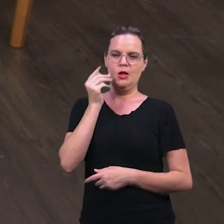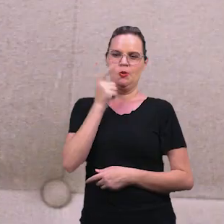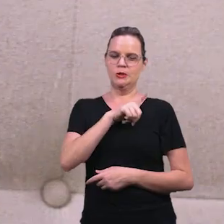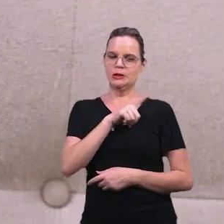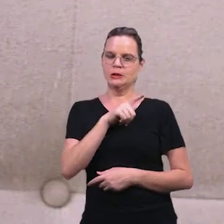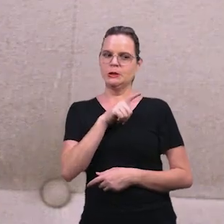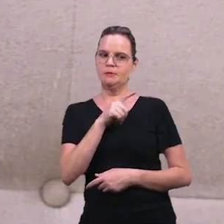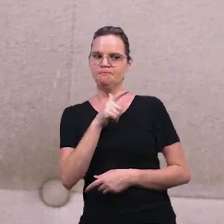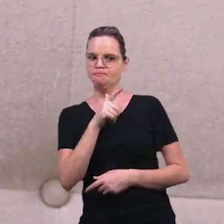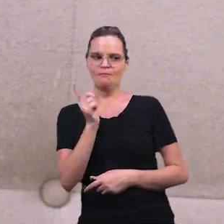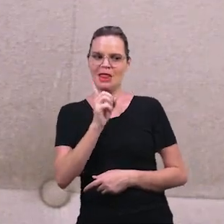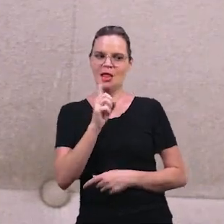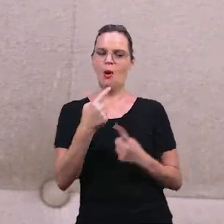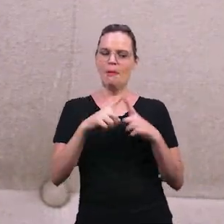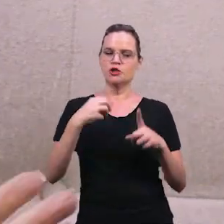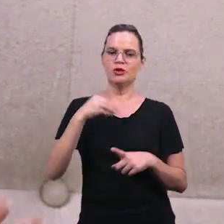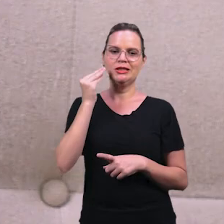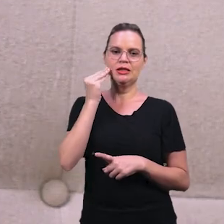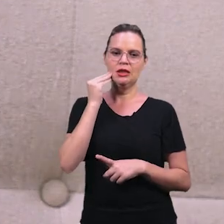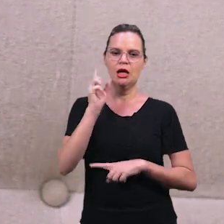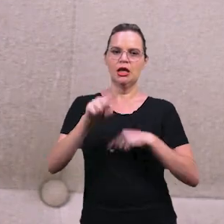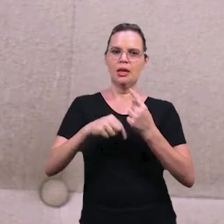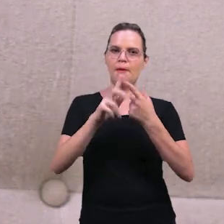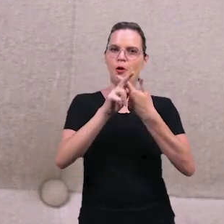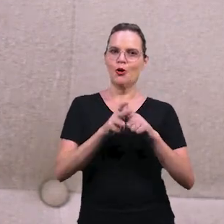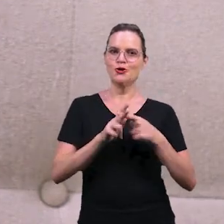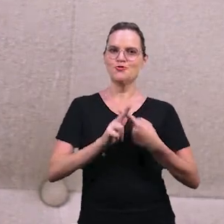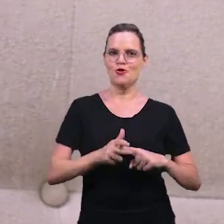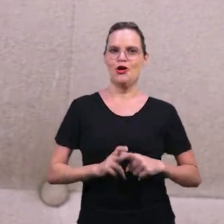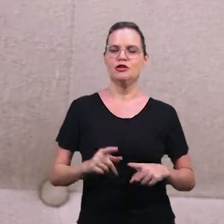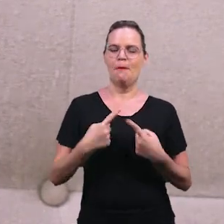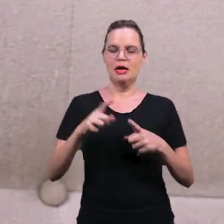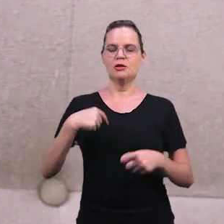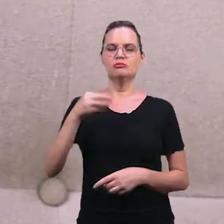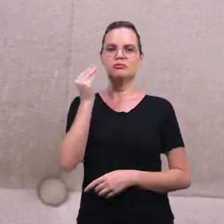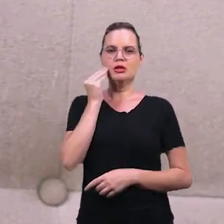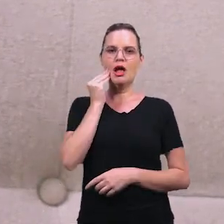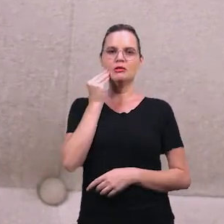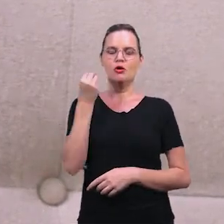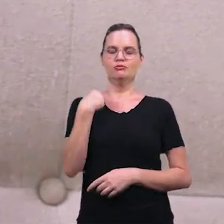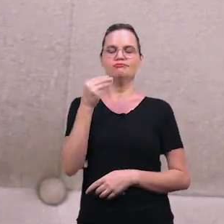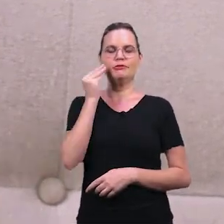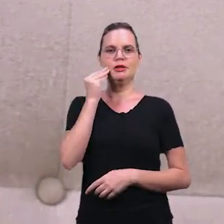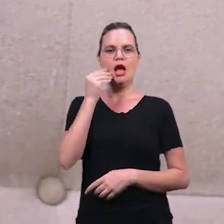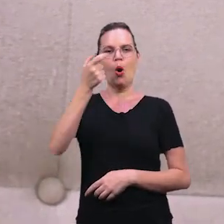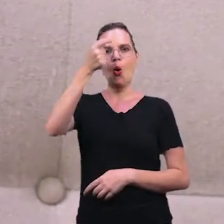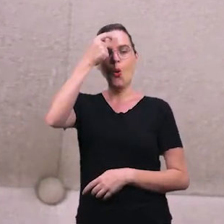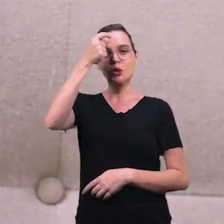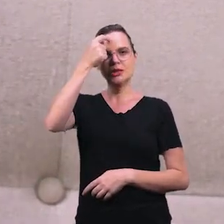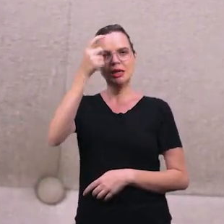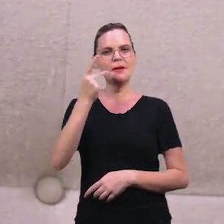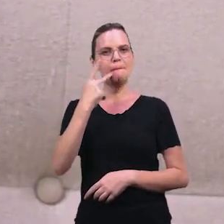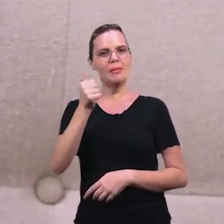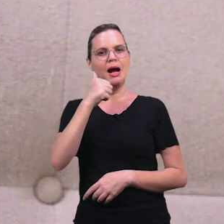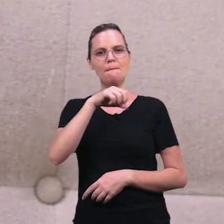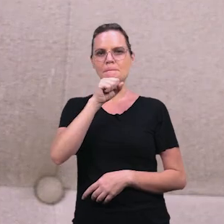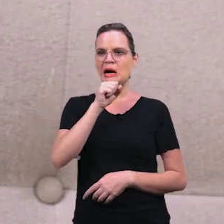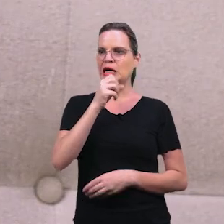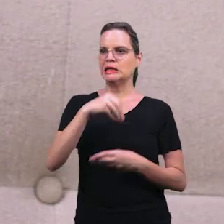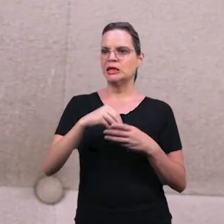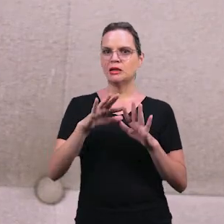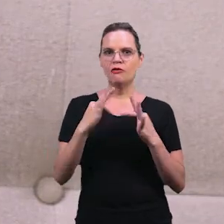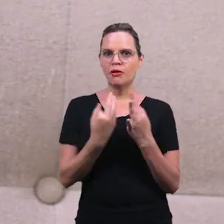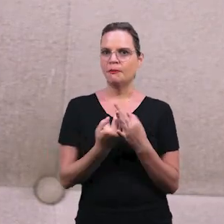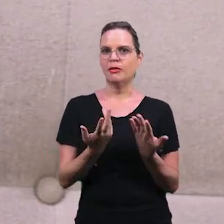tentei acertar, não sabia tudo, mas eu tentei acertar, mas eu fiz. Então, assim, essa consciência que o pai, a mãe